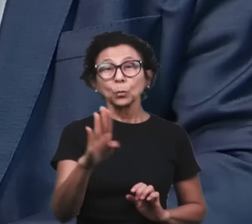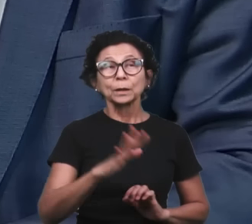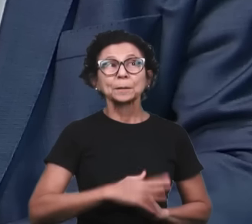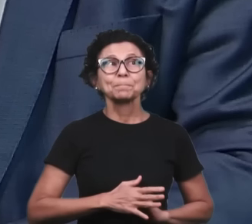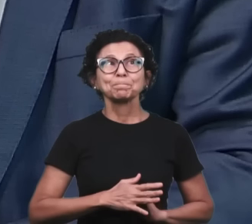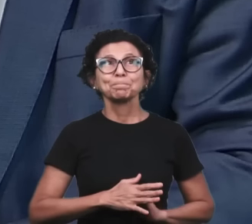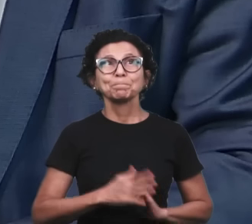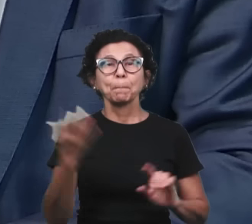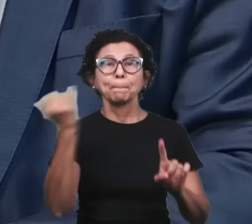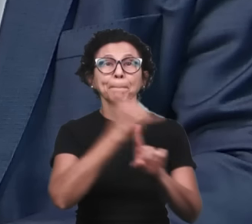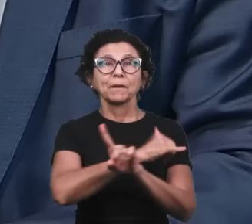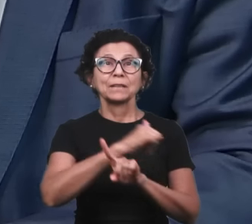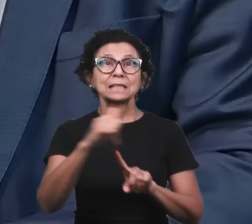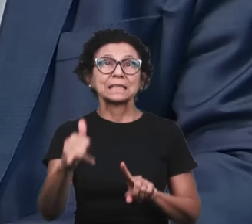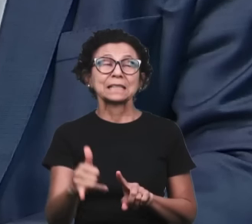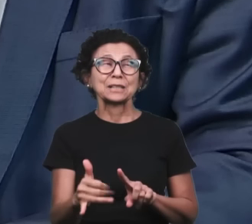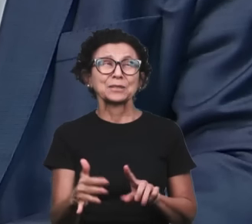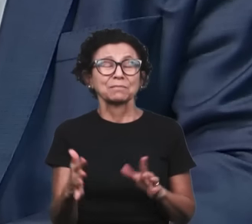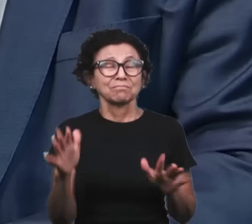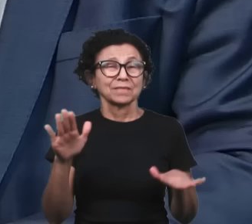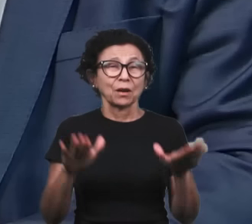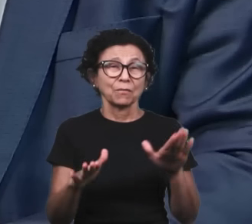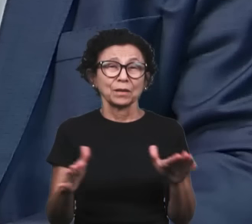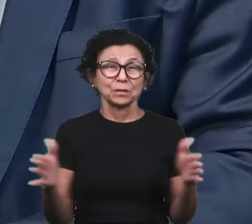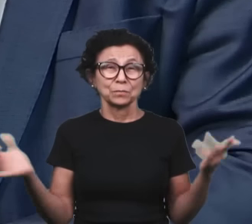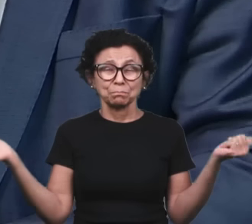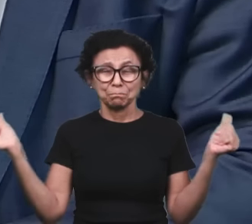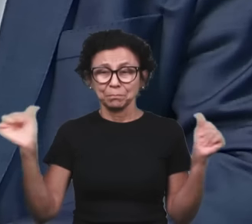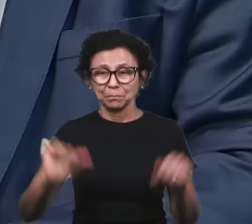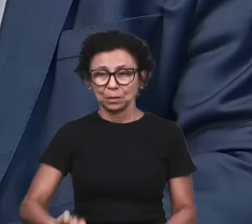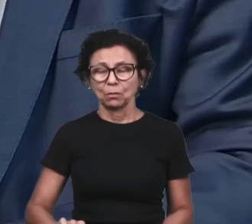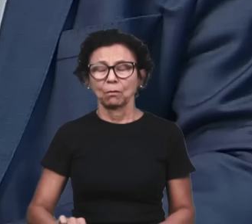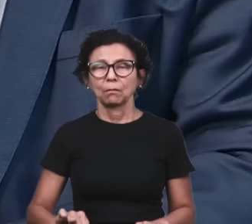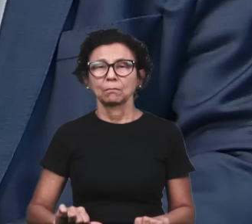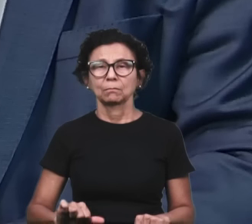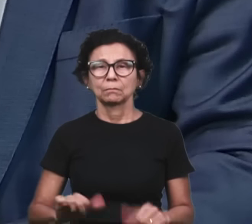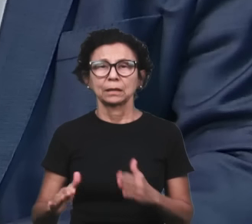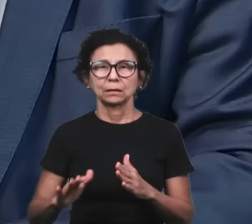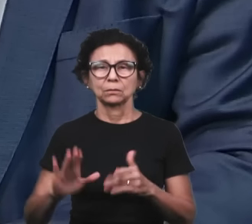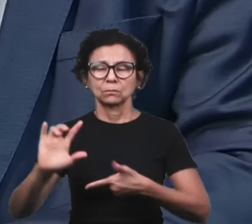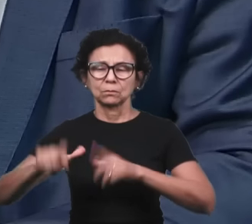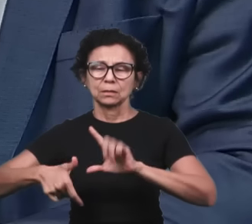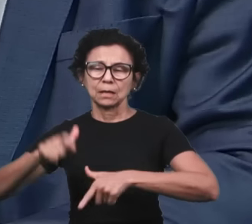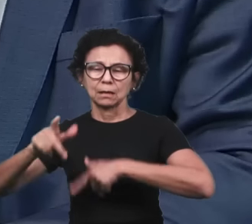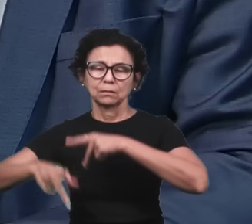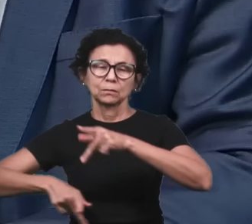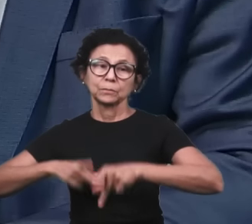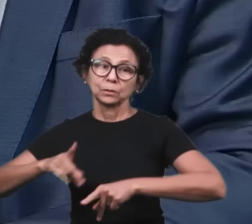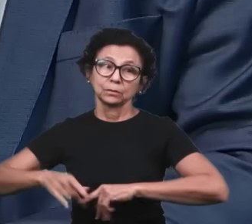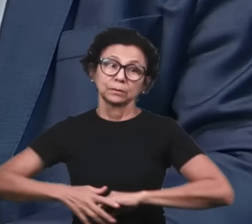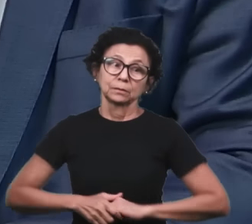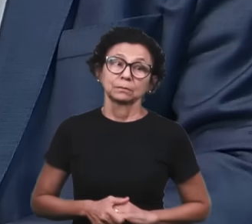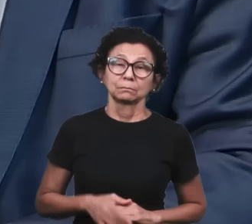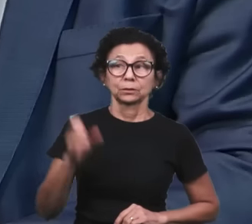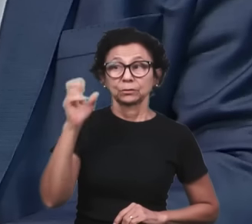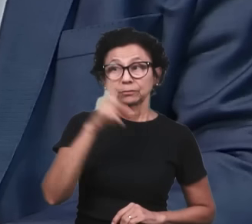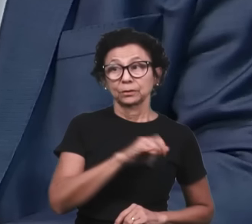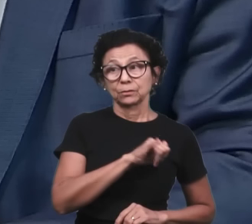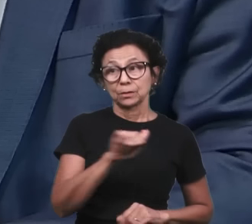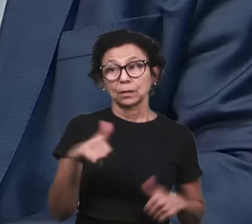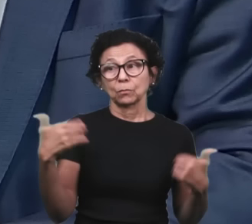talvez, pior momento da história do povo de Israel, né? Talvez o pior momento. É difícil a gente classificar qual que é o pior